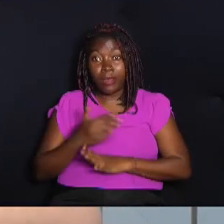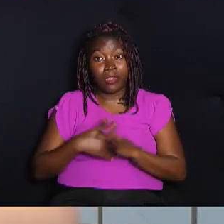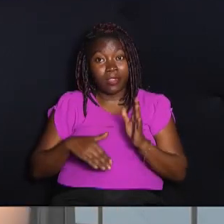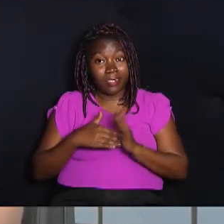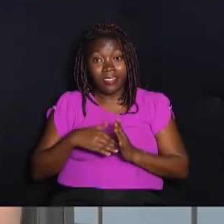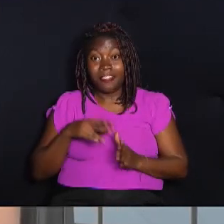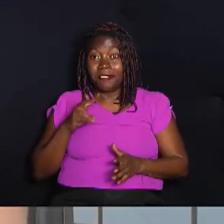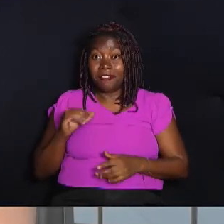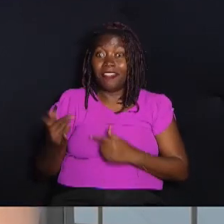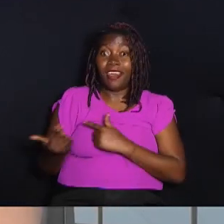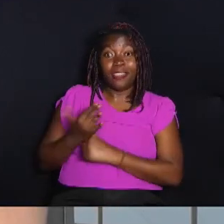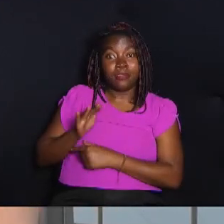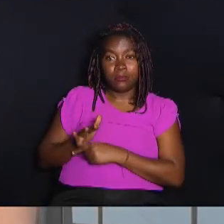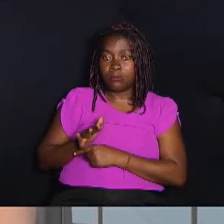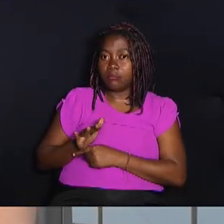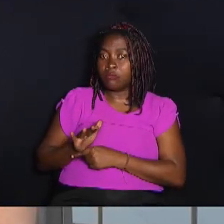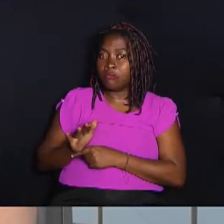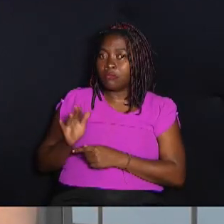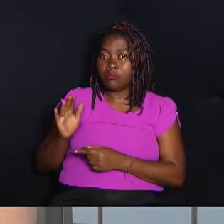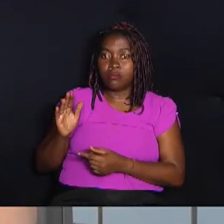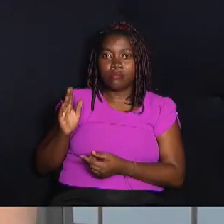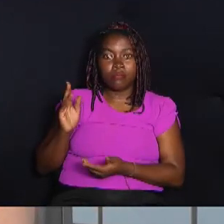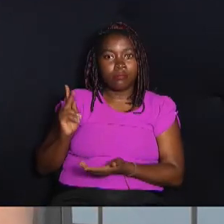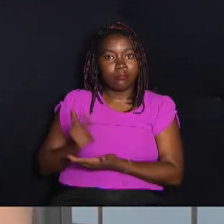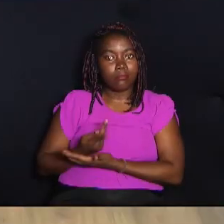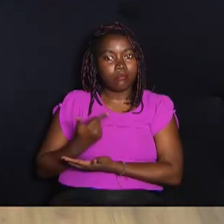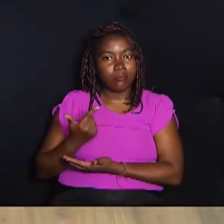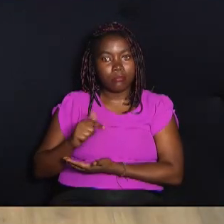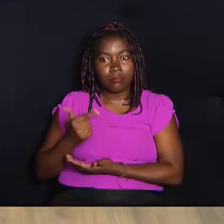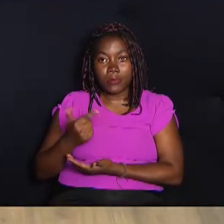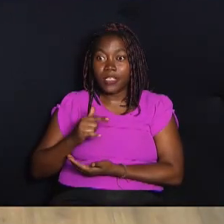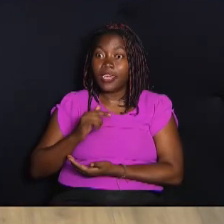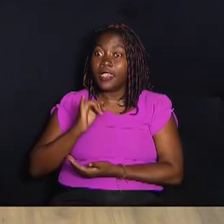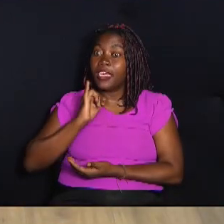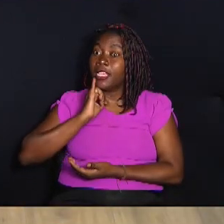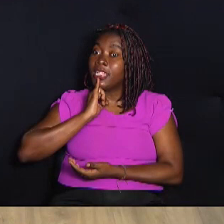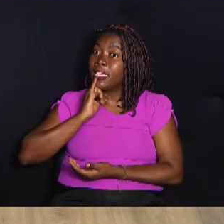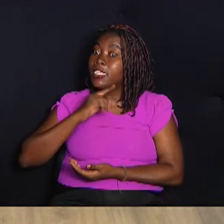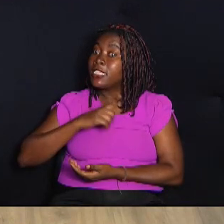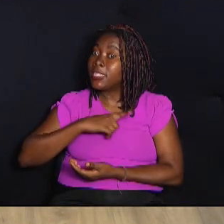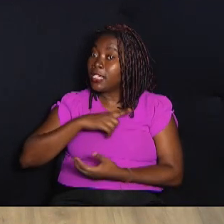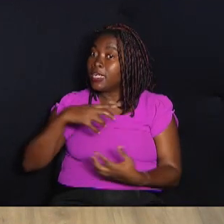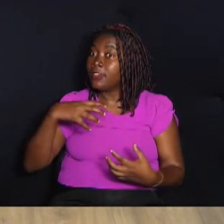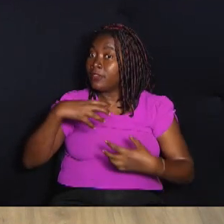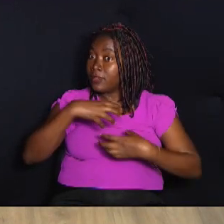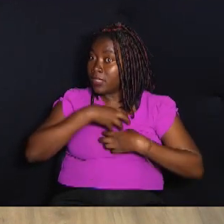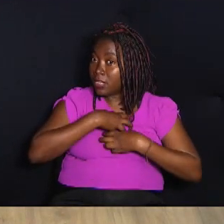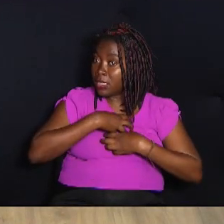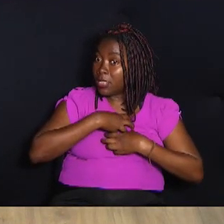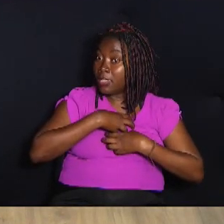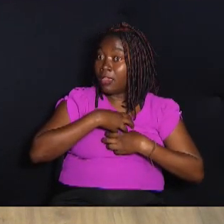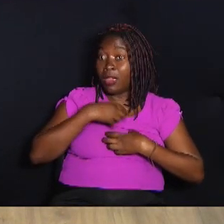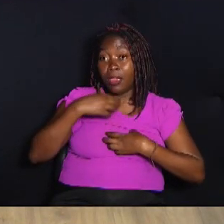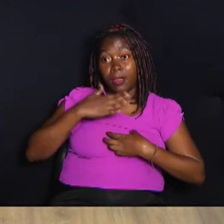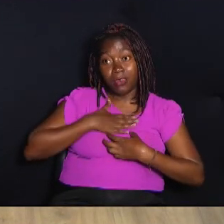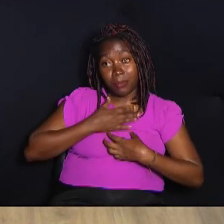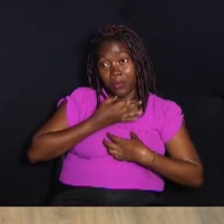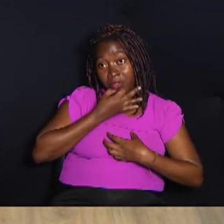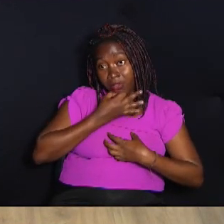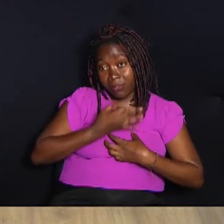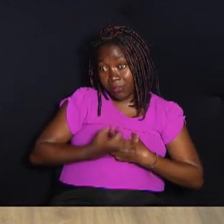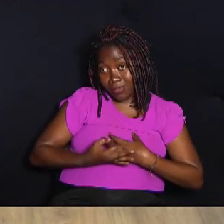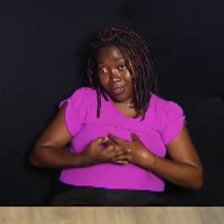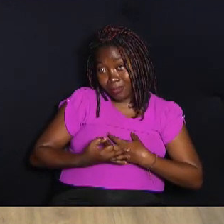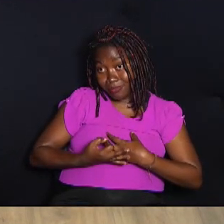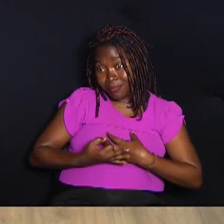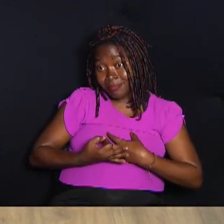se ajudar. Não vai ser aconteceu, diferente, né? Infelizmente a gente teve um efeito que, ao meu ver, eu acho que acirrou